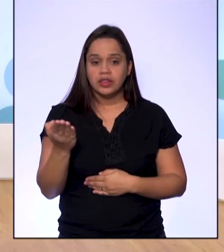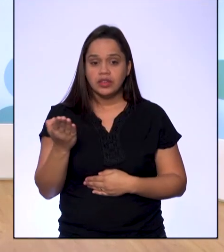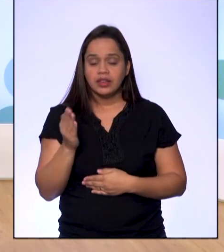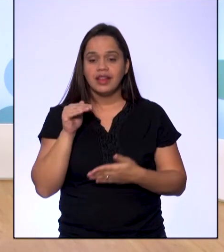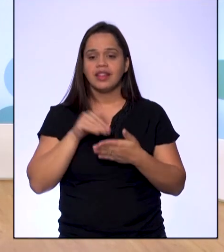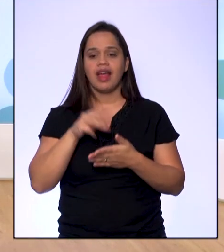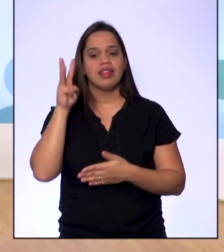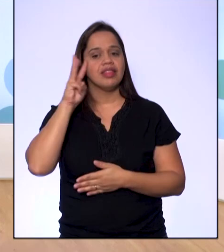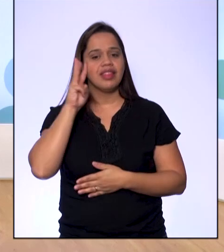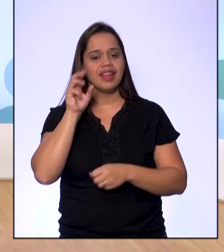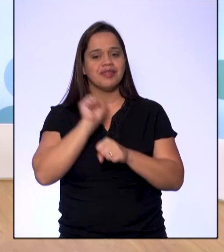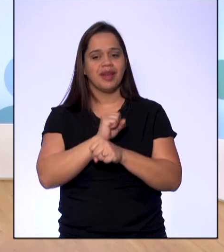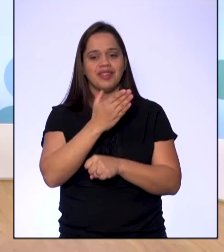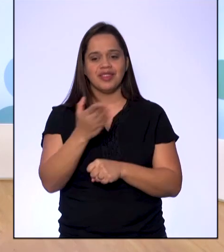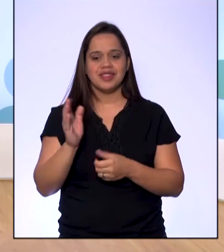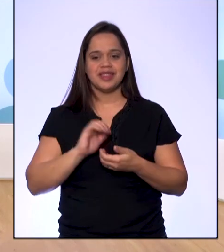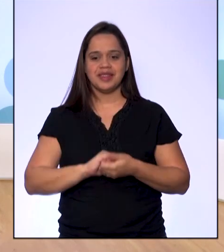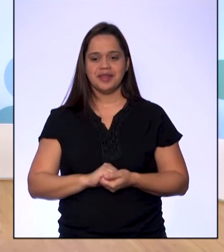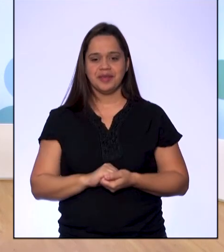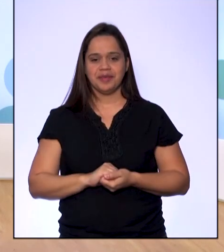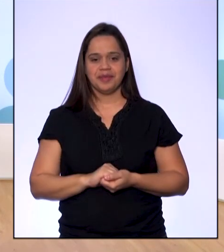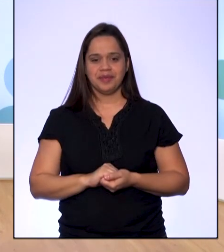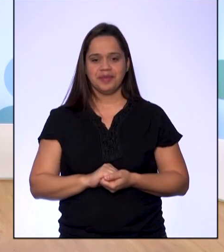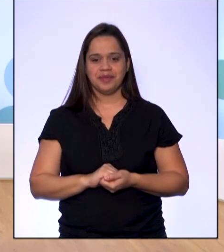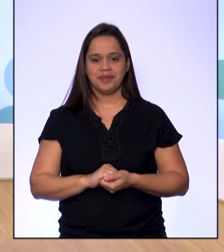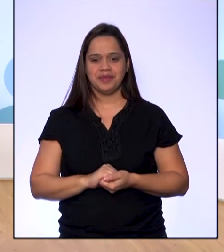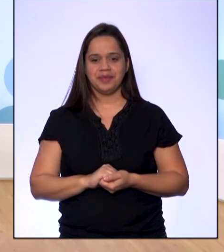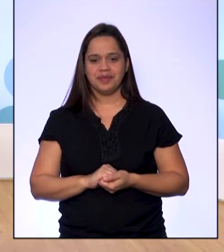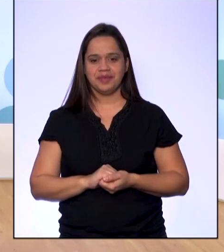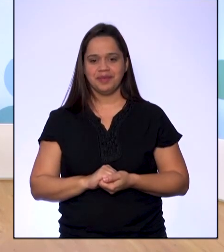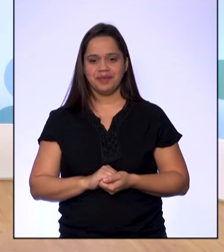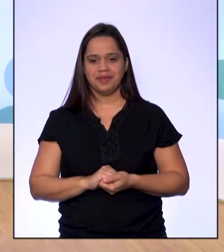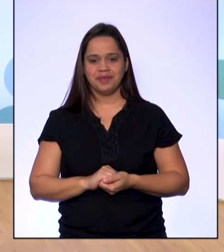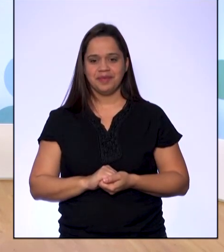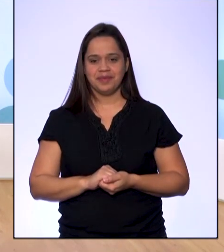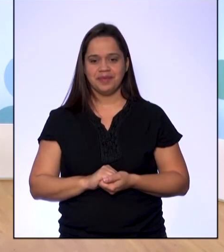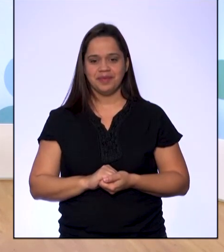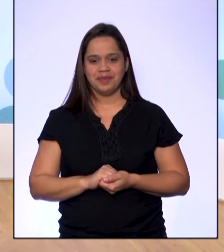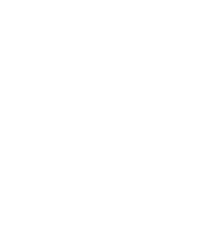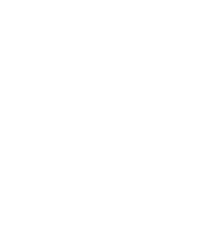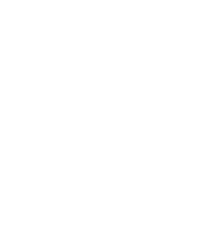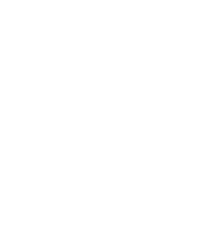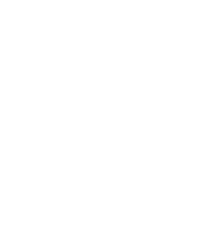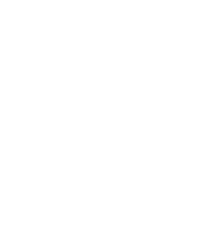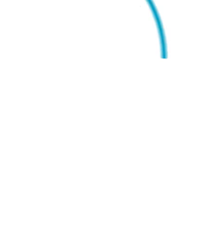E até terça eu aguardo vocês. Gratidão. Tchau, tchau. Tchau.